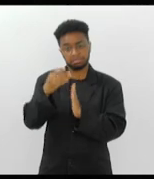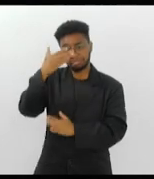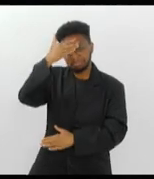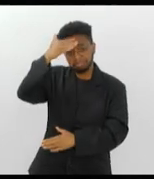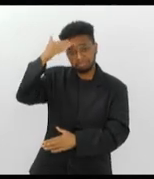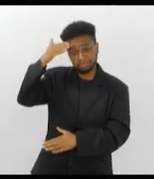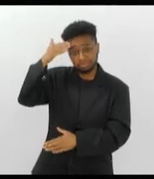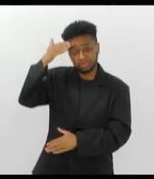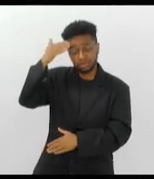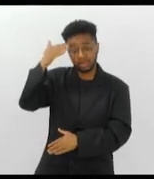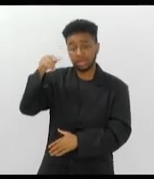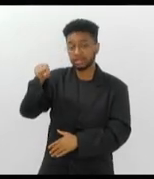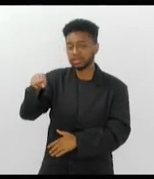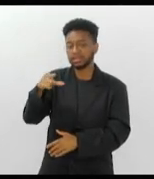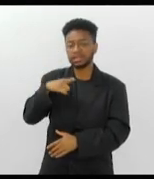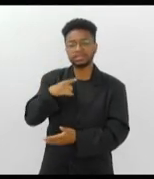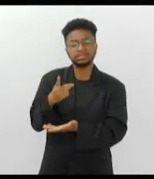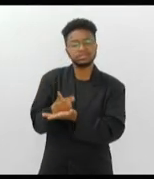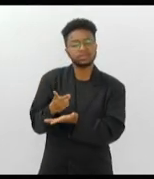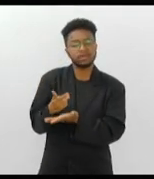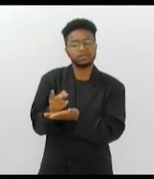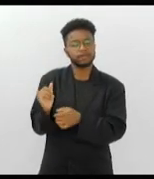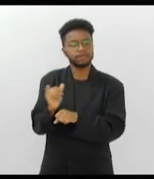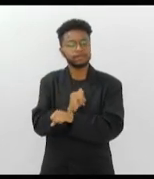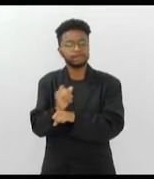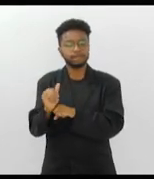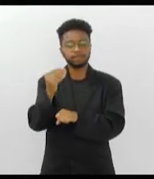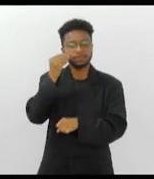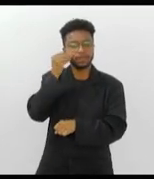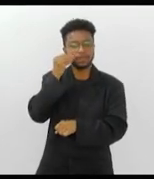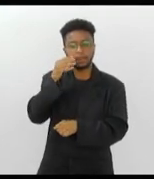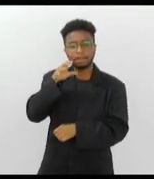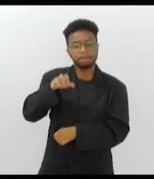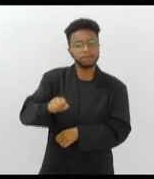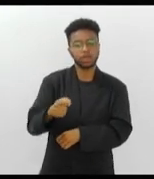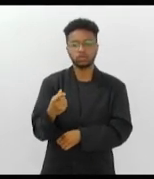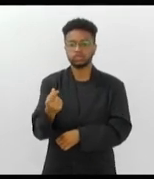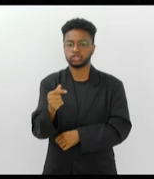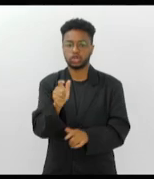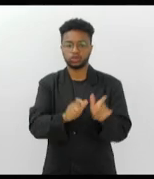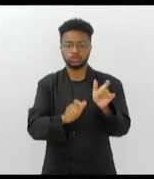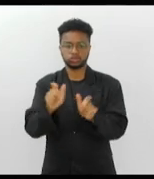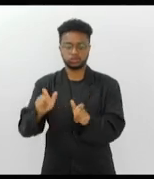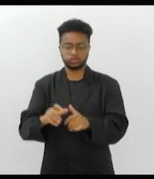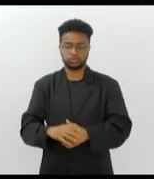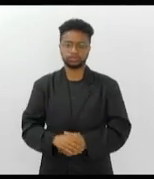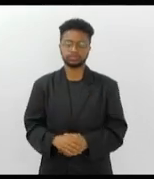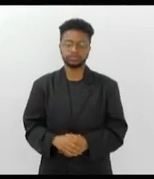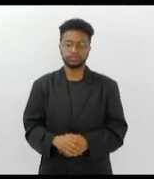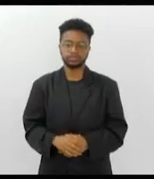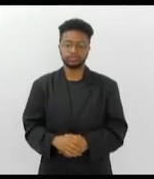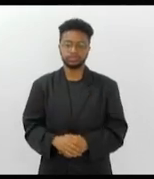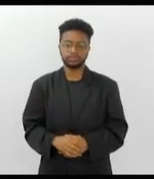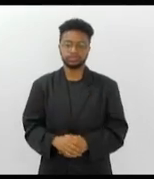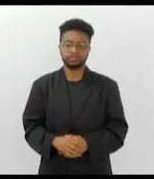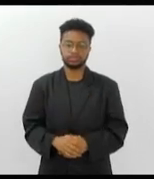DETRAN sempre tem uma forma de meter a mão no bolso do consumidor.